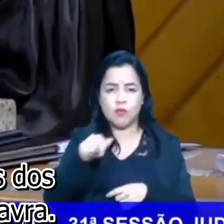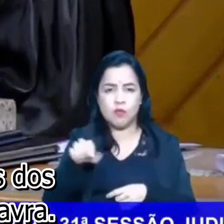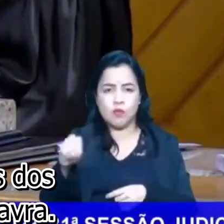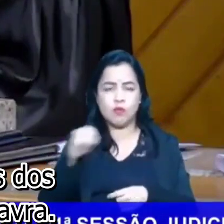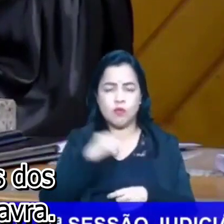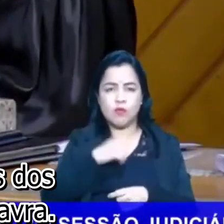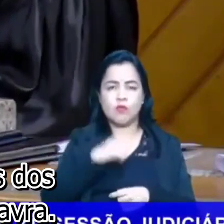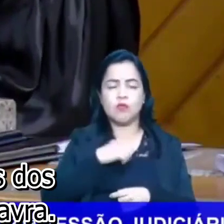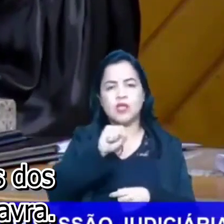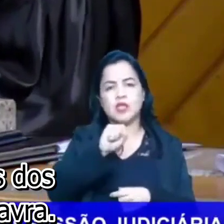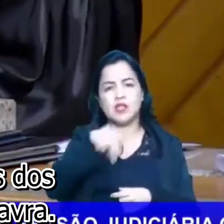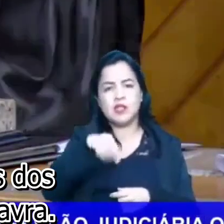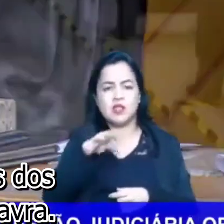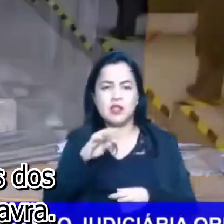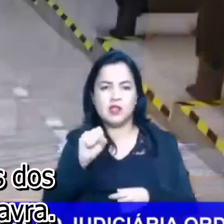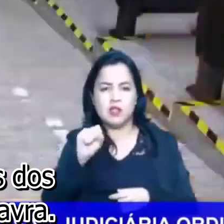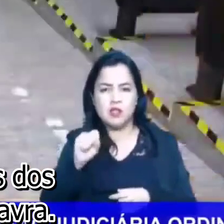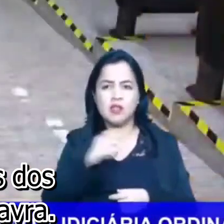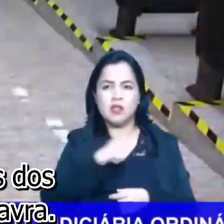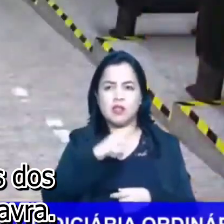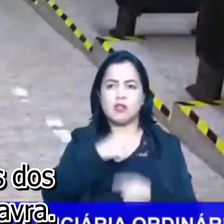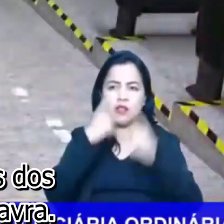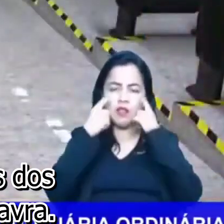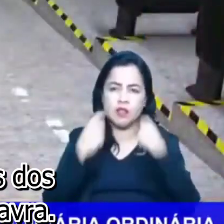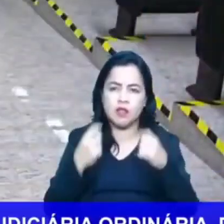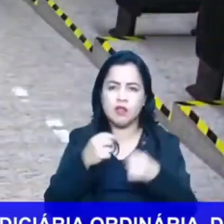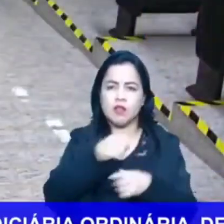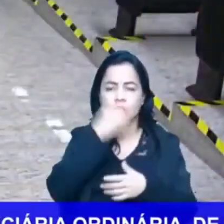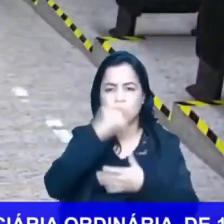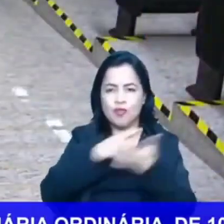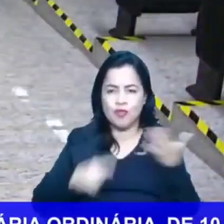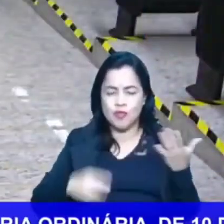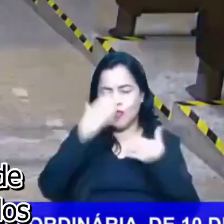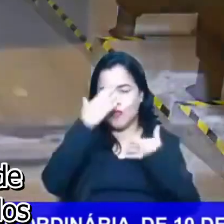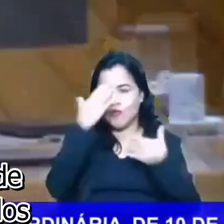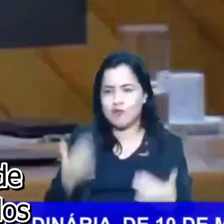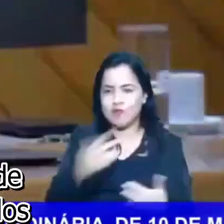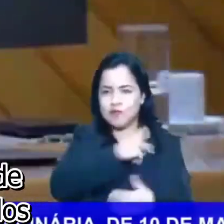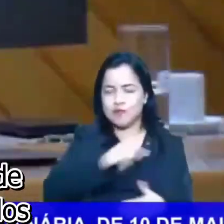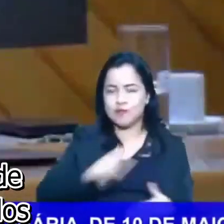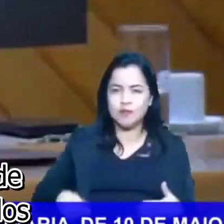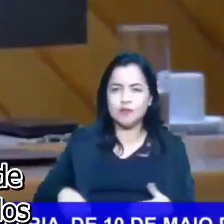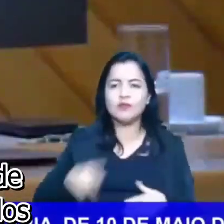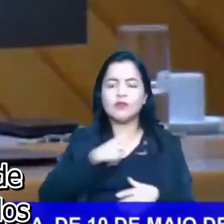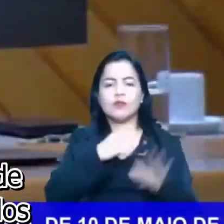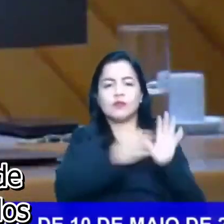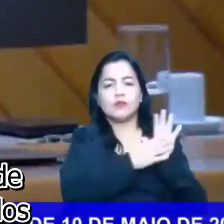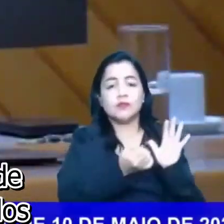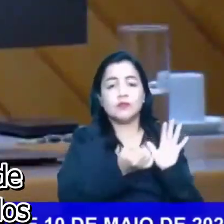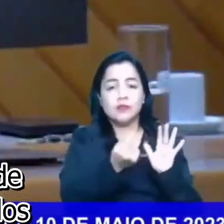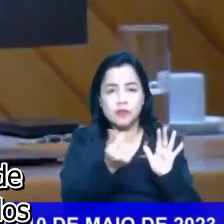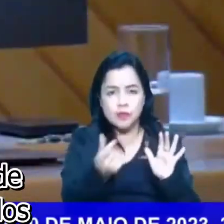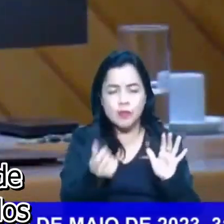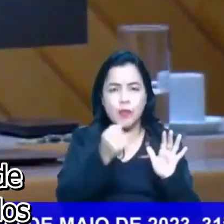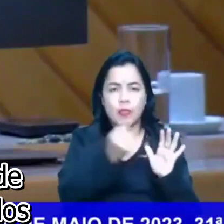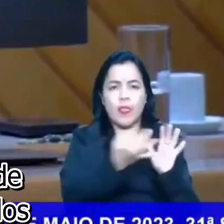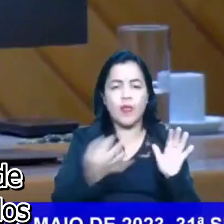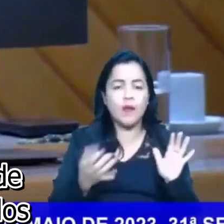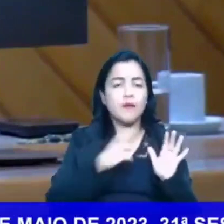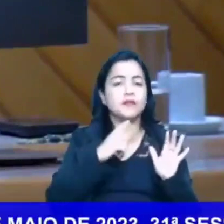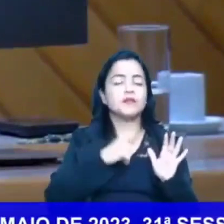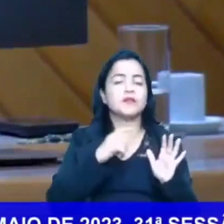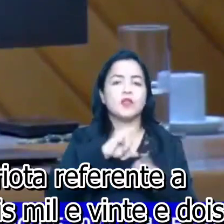dos Santos da Silva, ilustre relatora com a palavra. Obrigada, presidente. Cuido dos autos de prestação de contas de João de Jesus dos